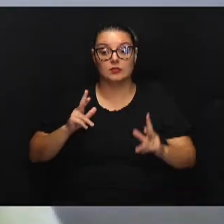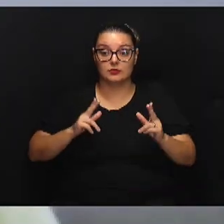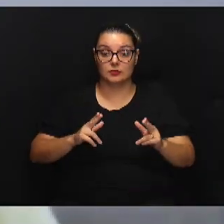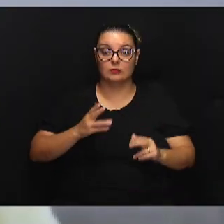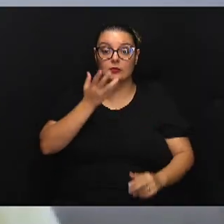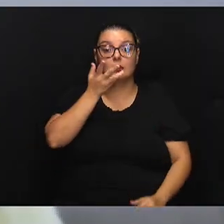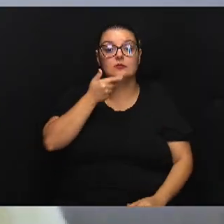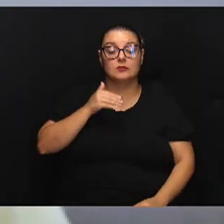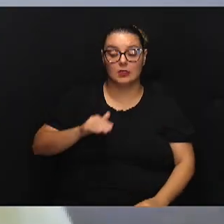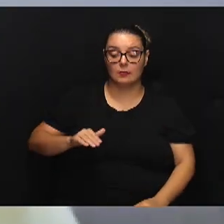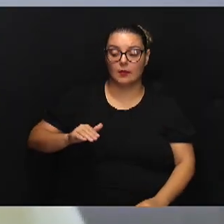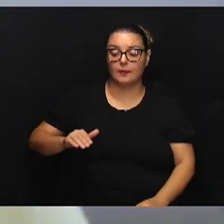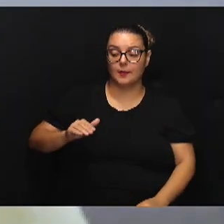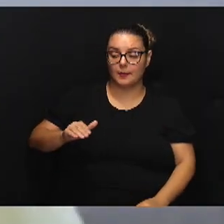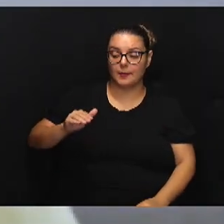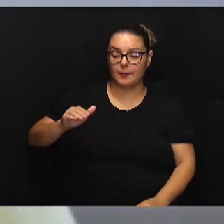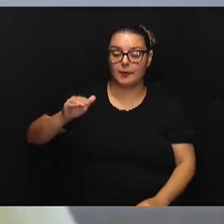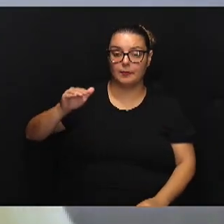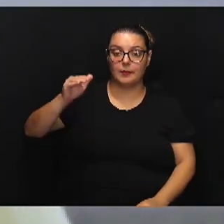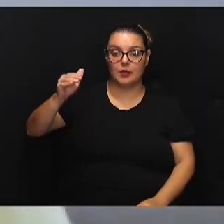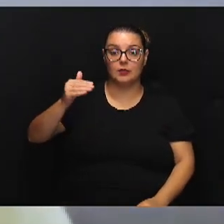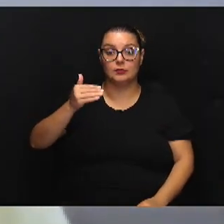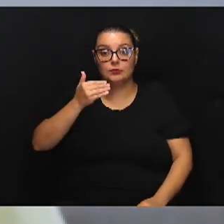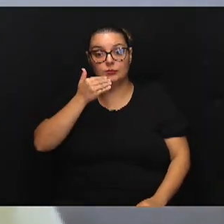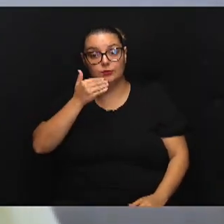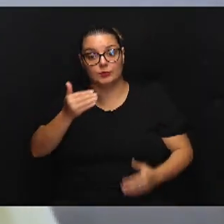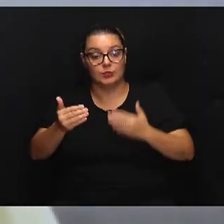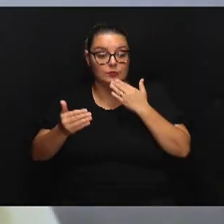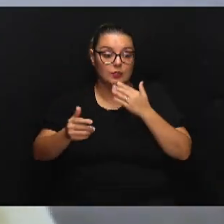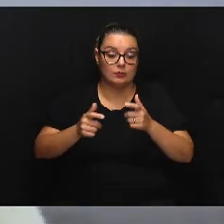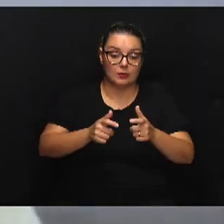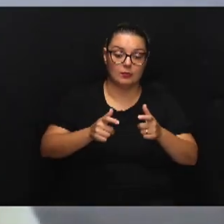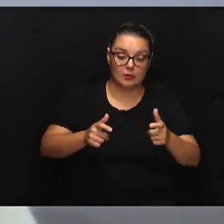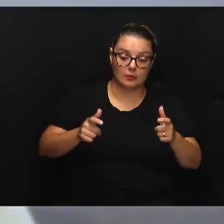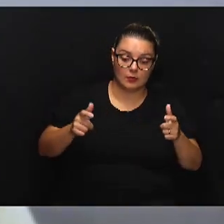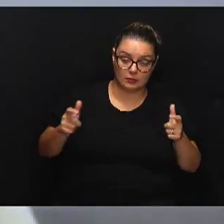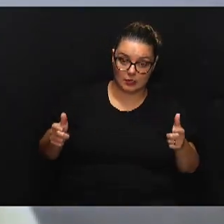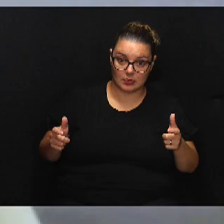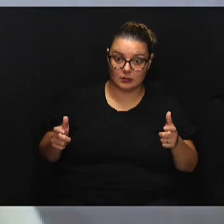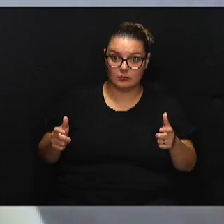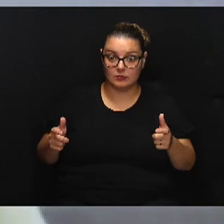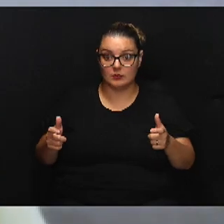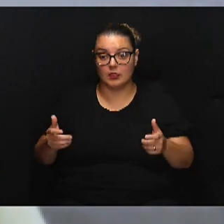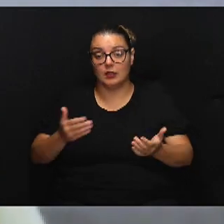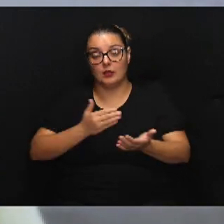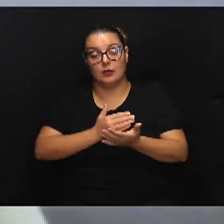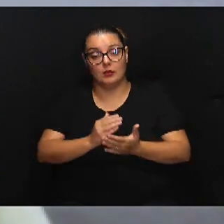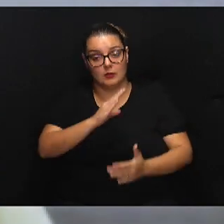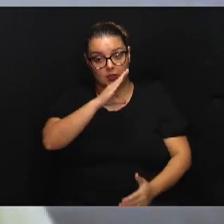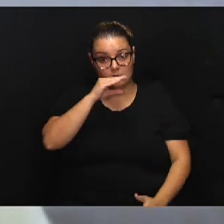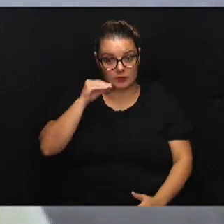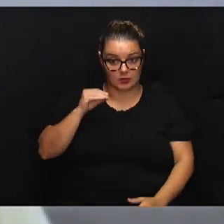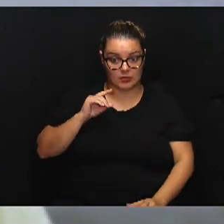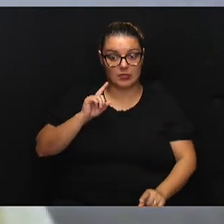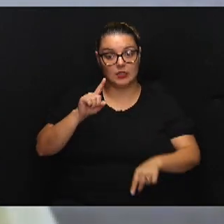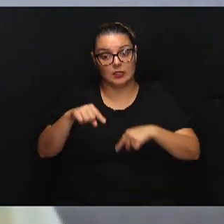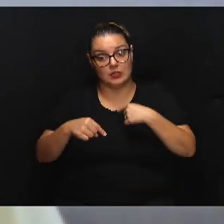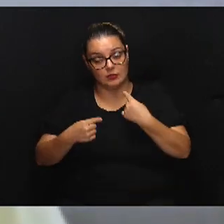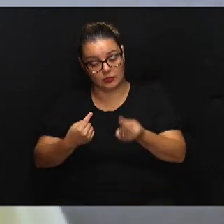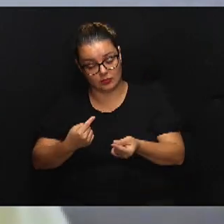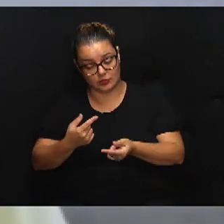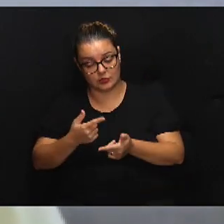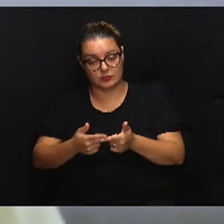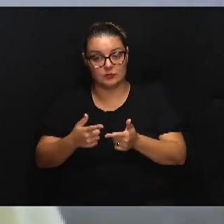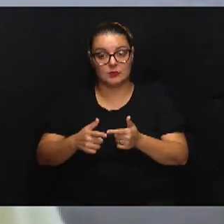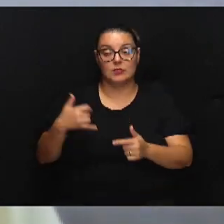criança vai crescendo, as demandas vão aumentando. Entra na adolescência, as demandas são diferentes, no mundo